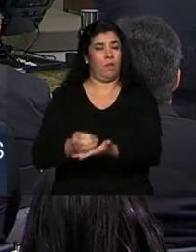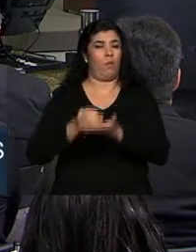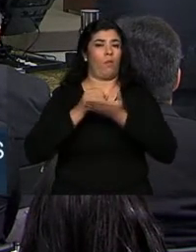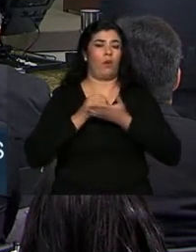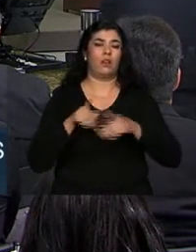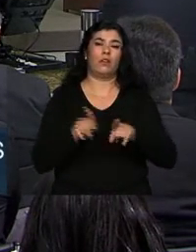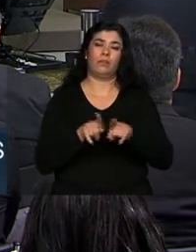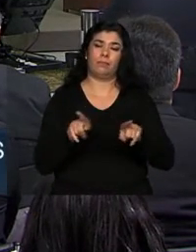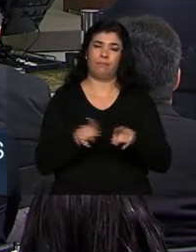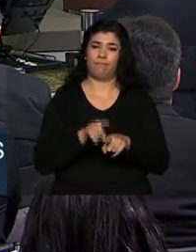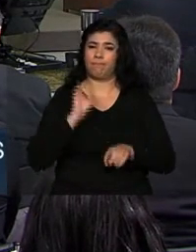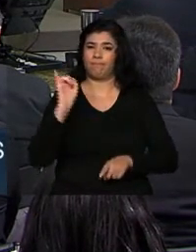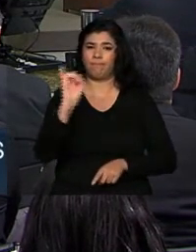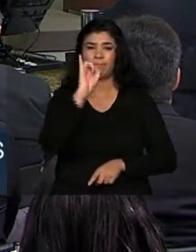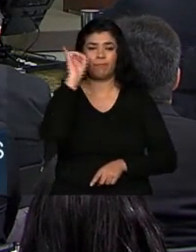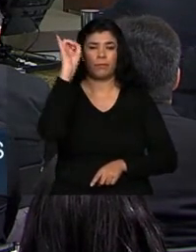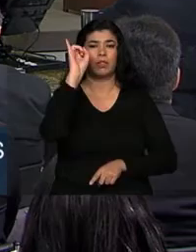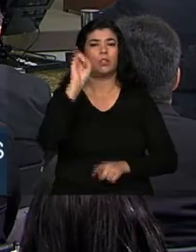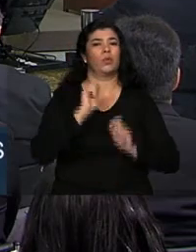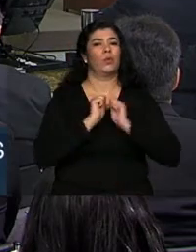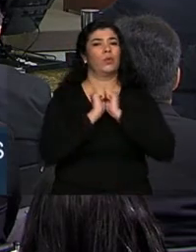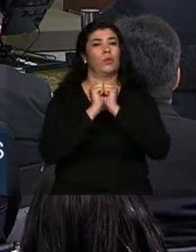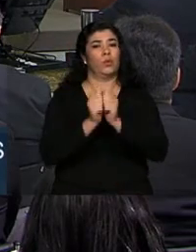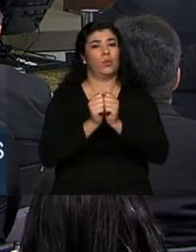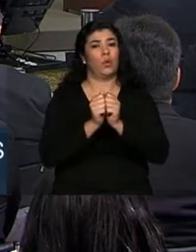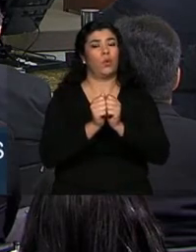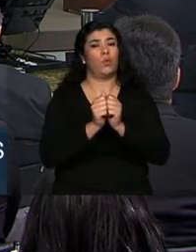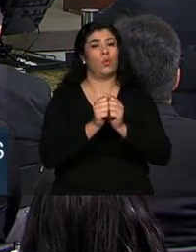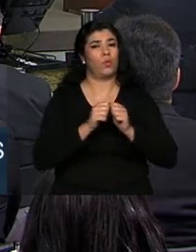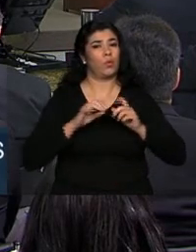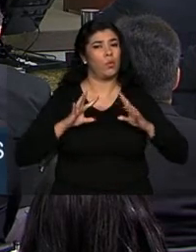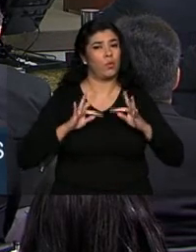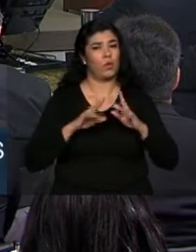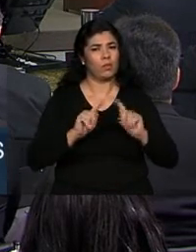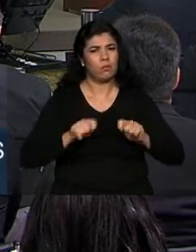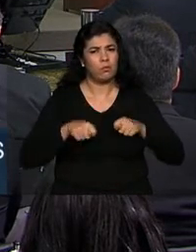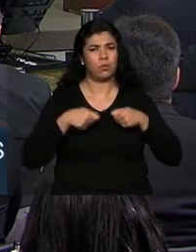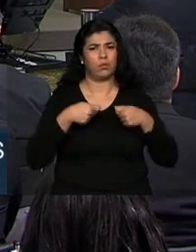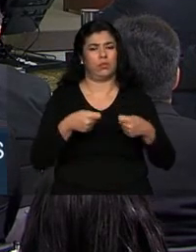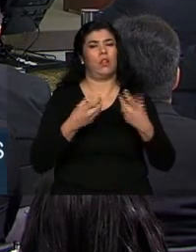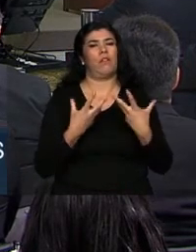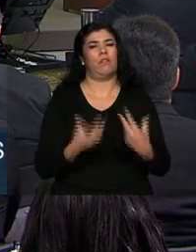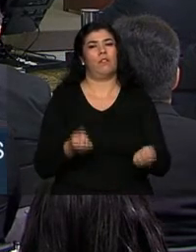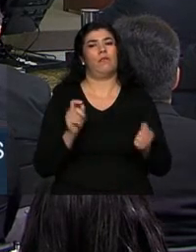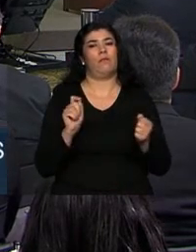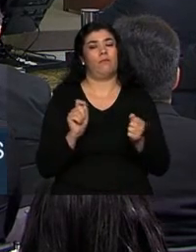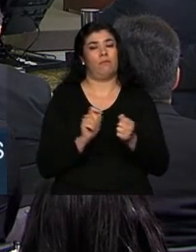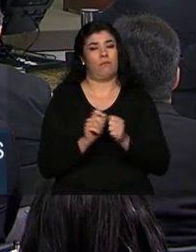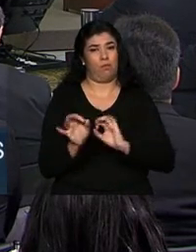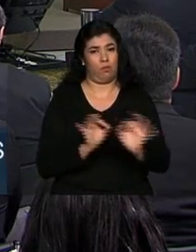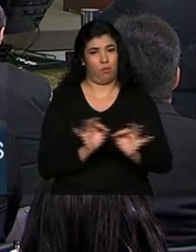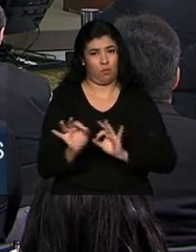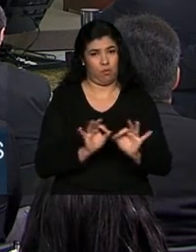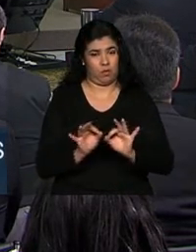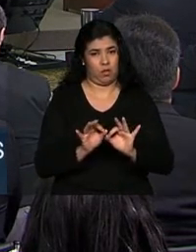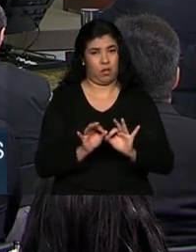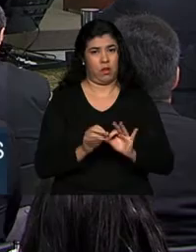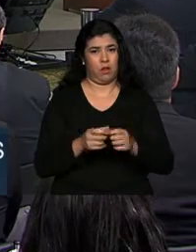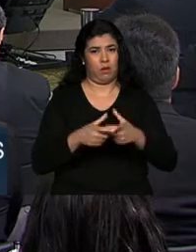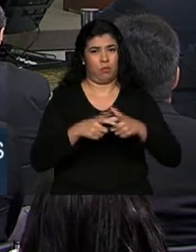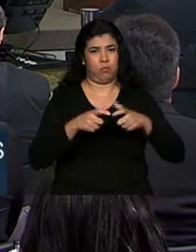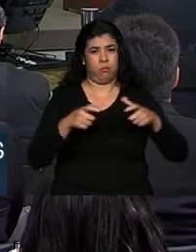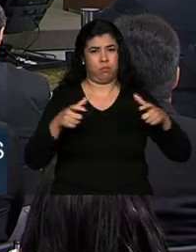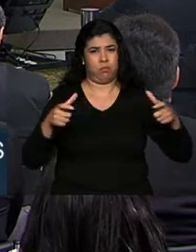apoio excepcional, juntando esta força, vamos fazer este grande mutirão